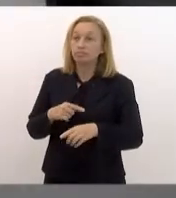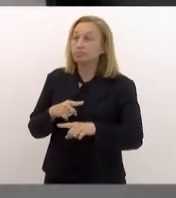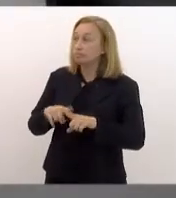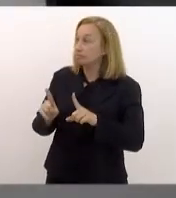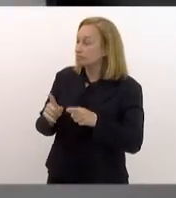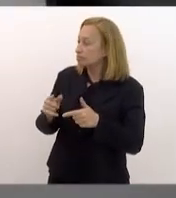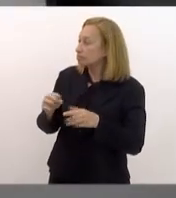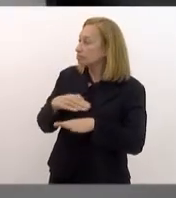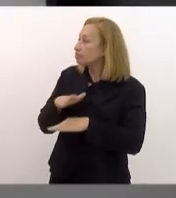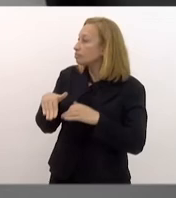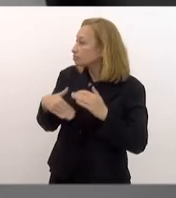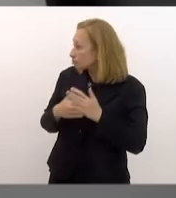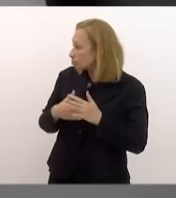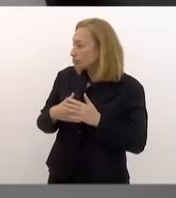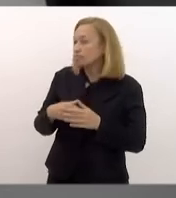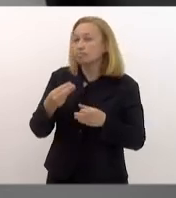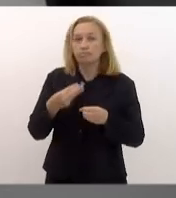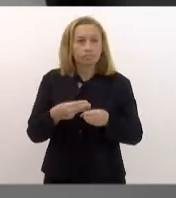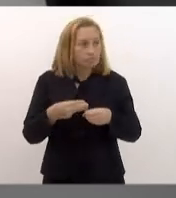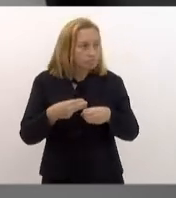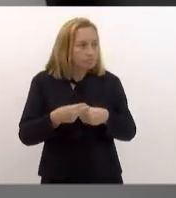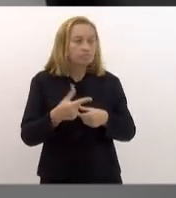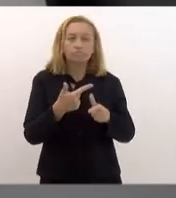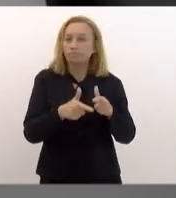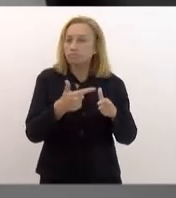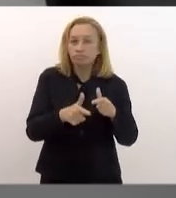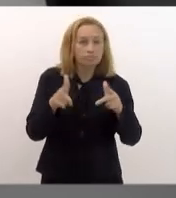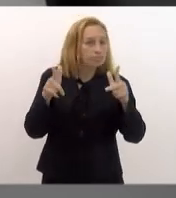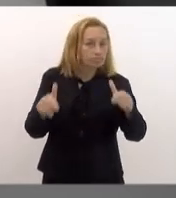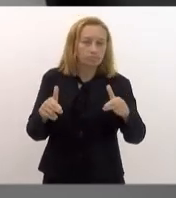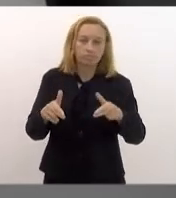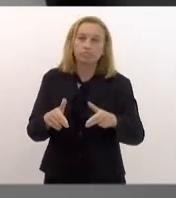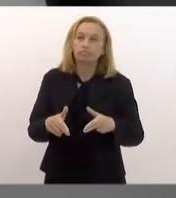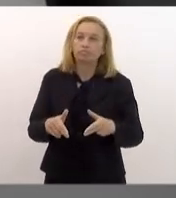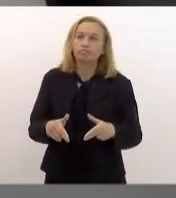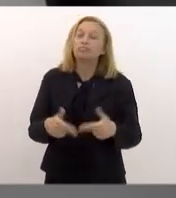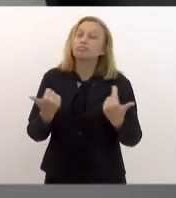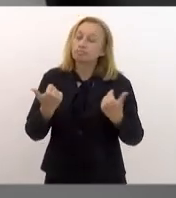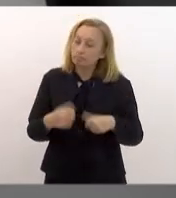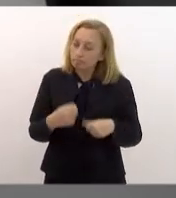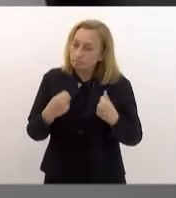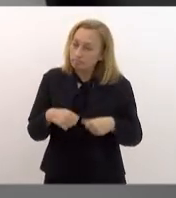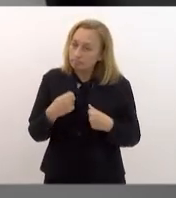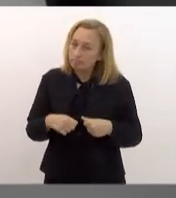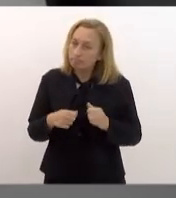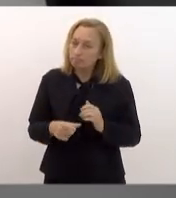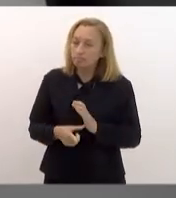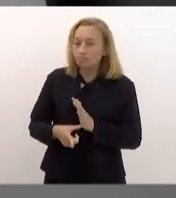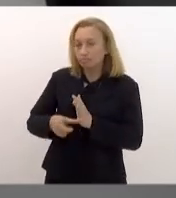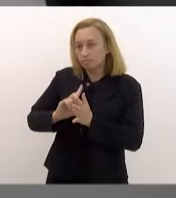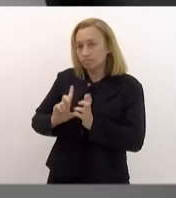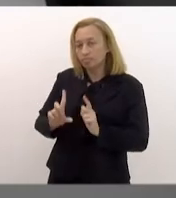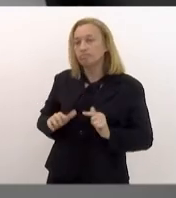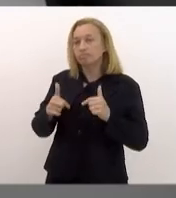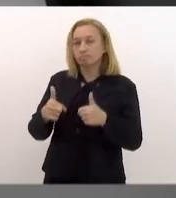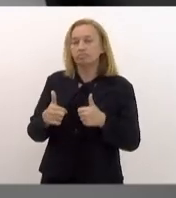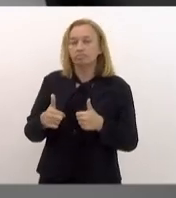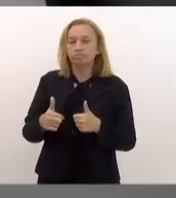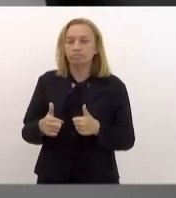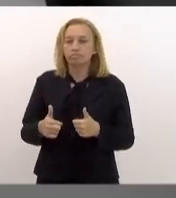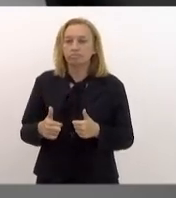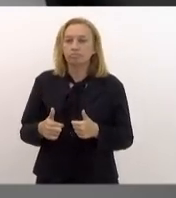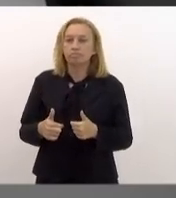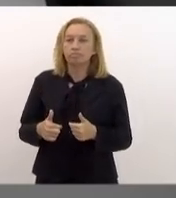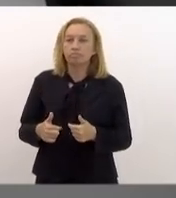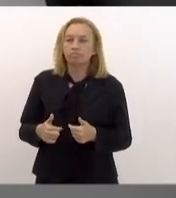Sim, de todos os municípios, a gente passa pelo mesmo problema. Então, a gente precisa antecipar esse problema, ocupar aquela